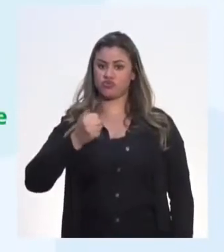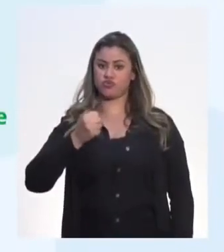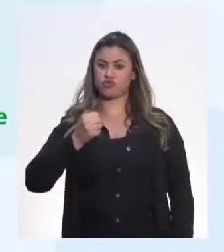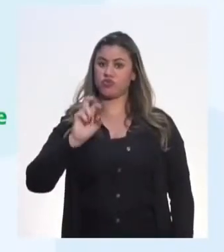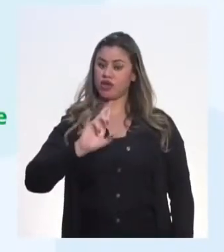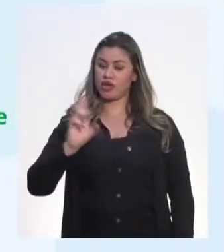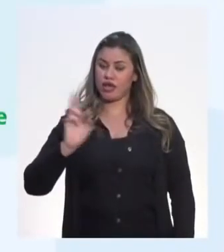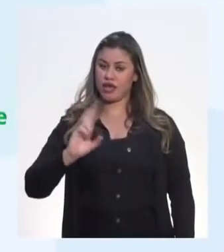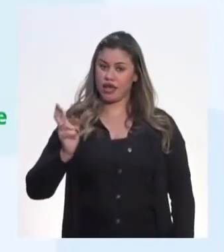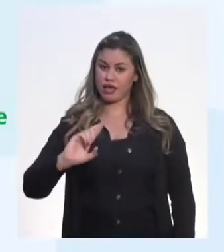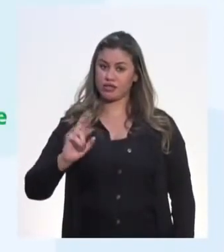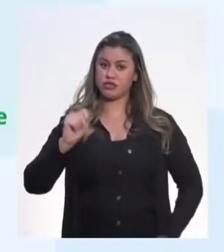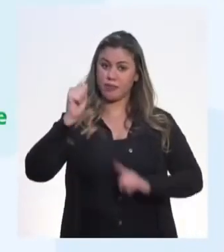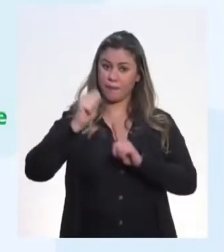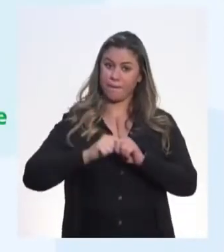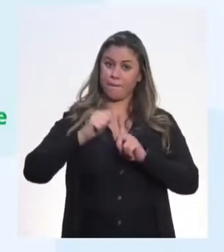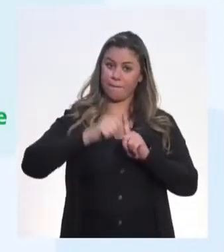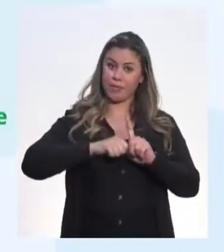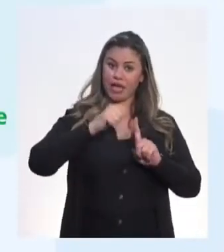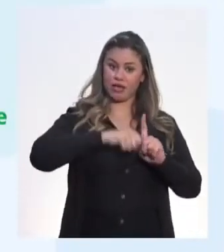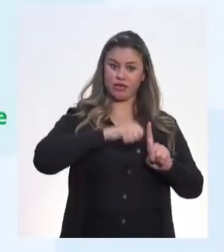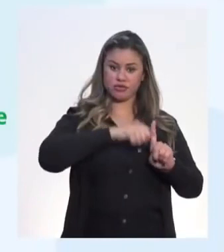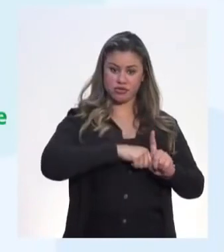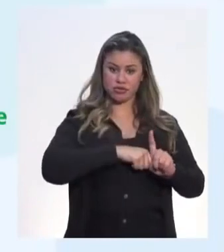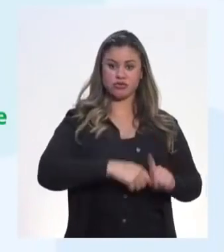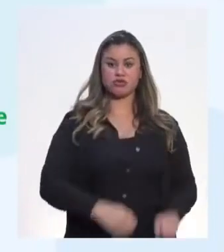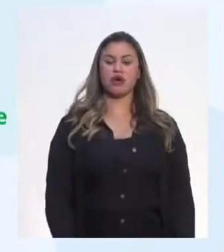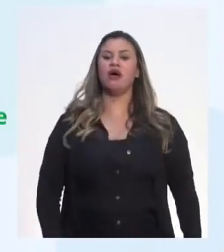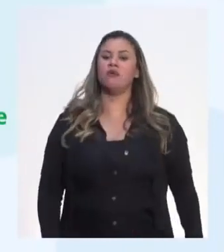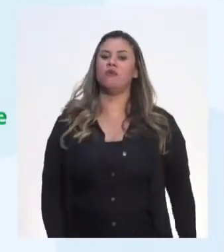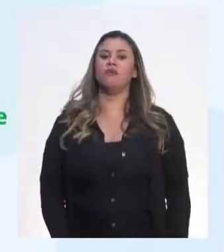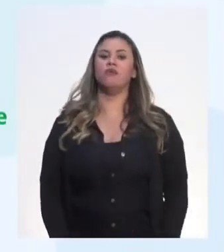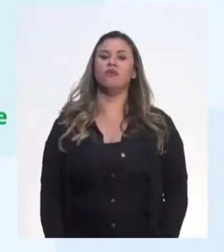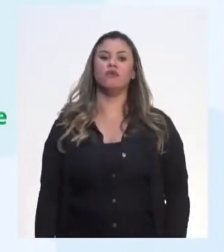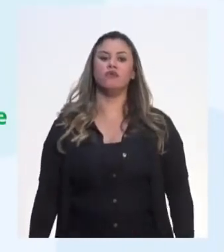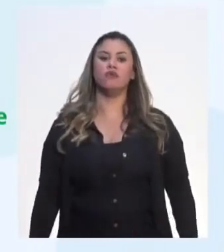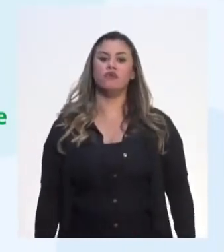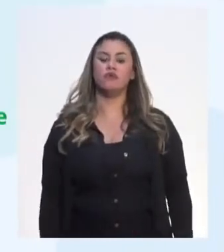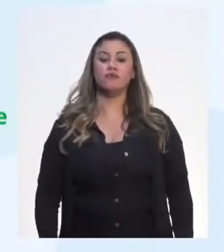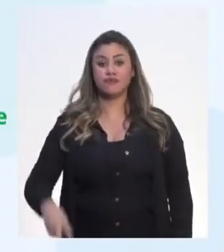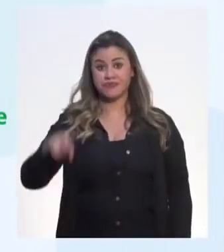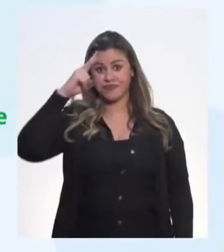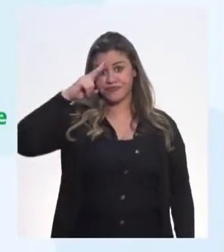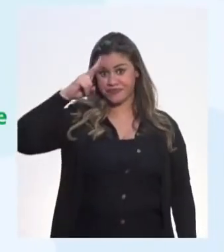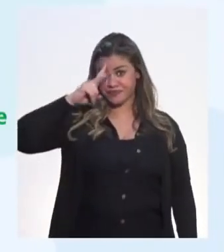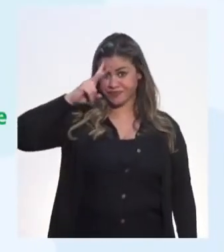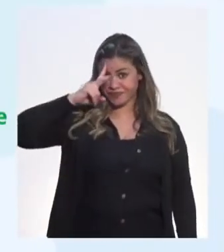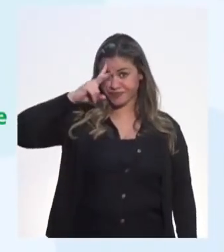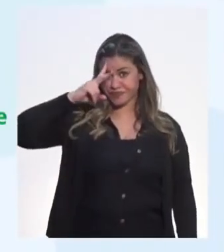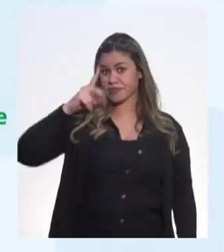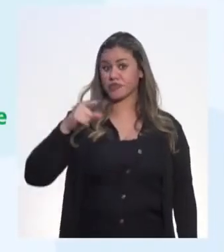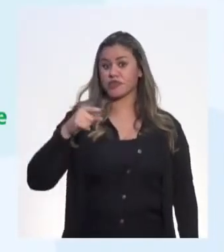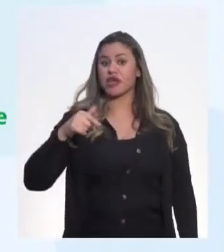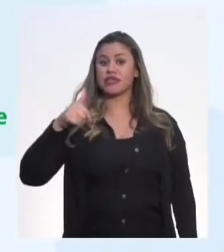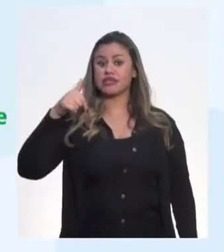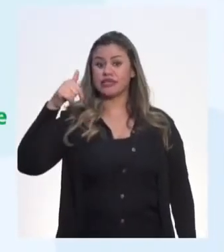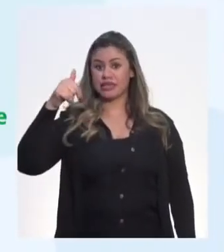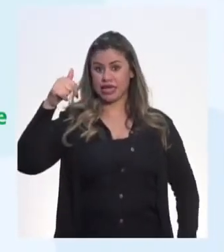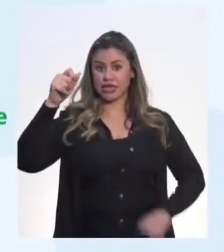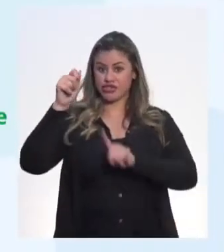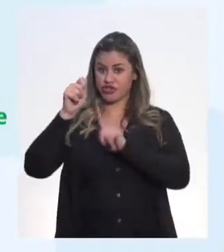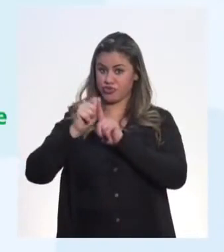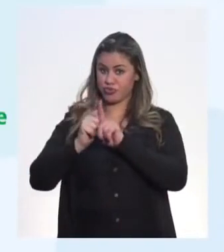288 reais por mês E lembra que se os sete